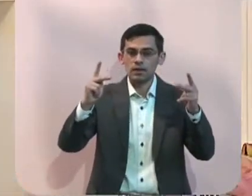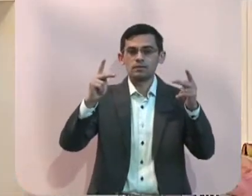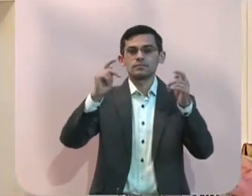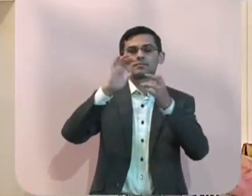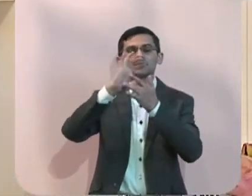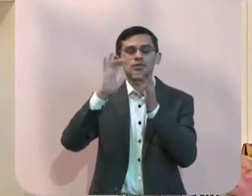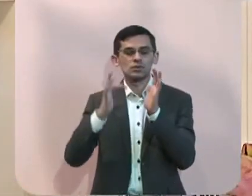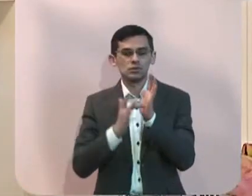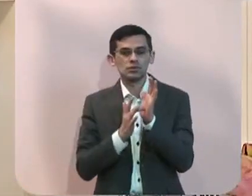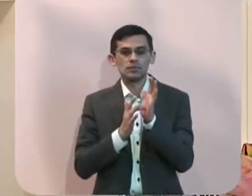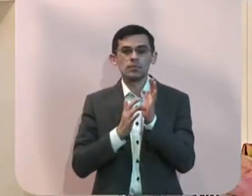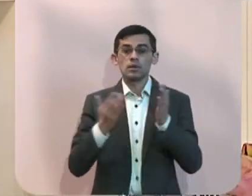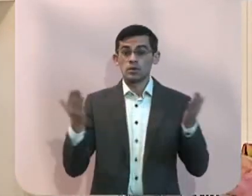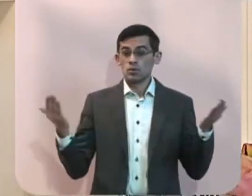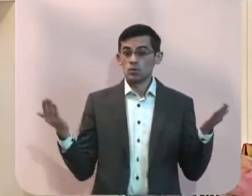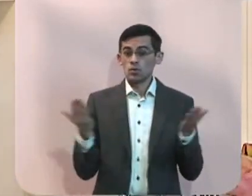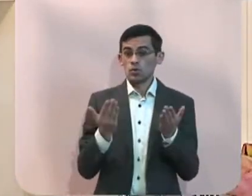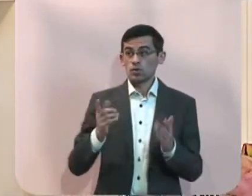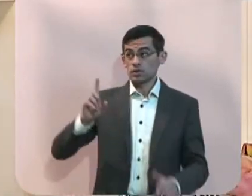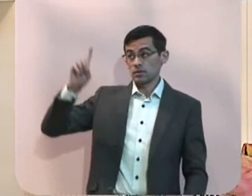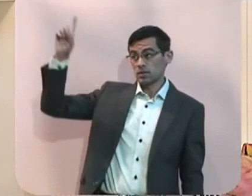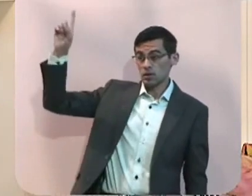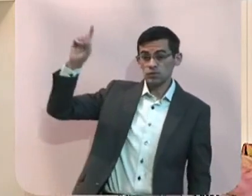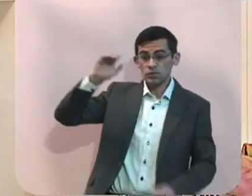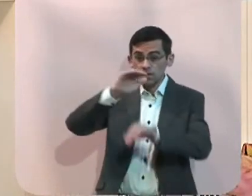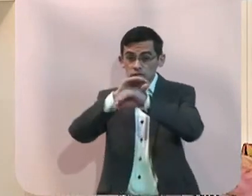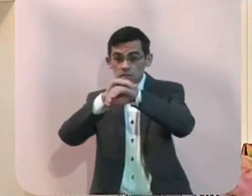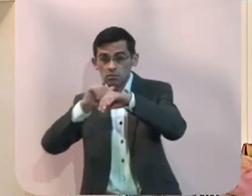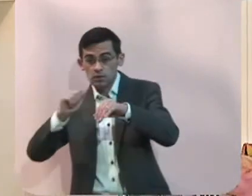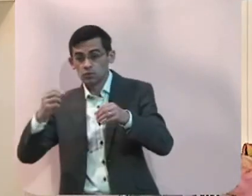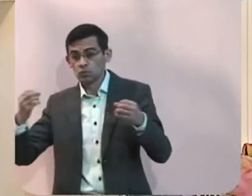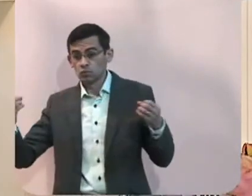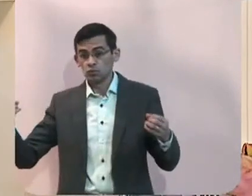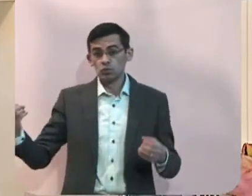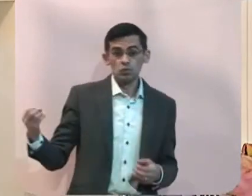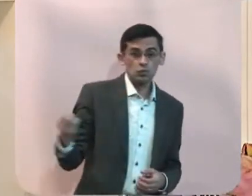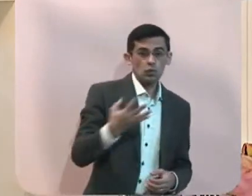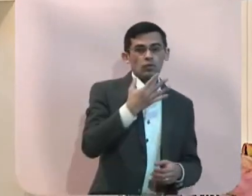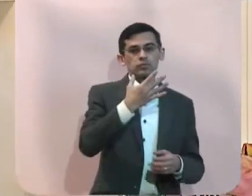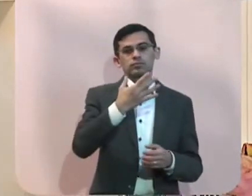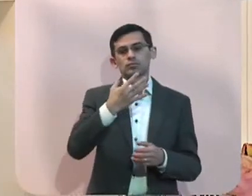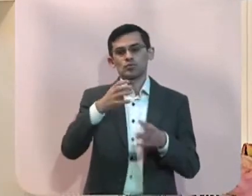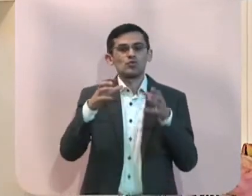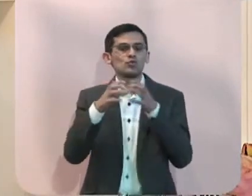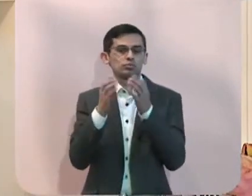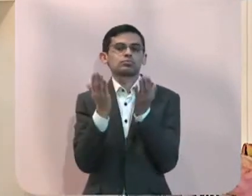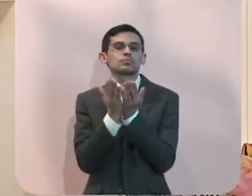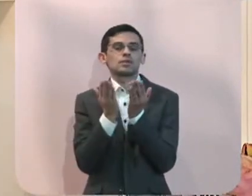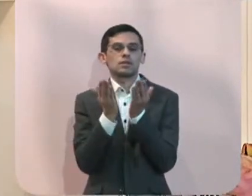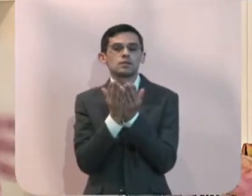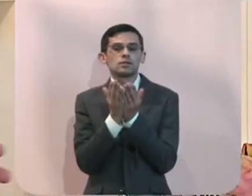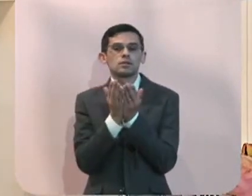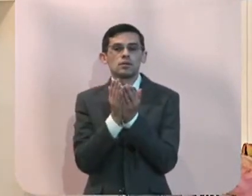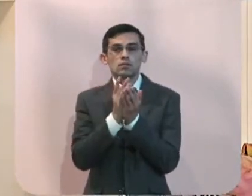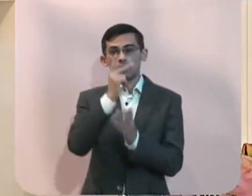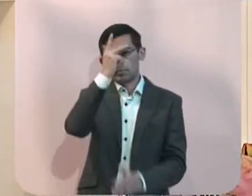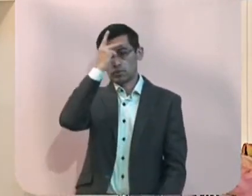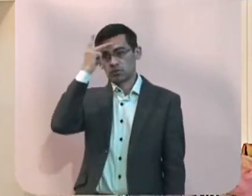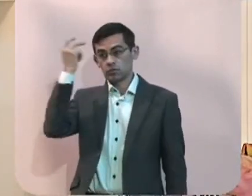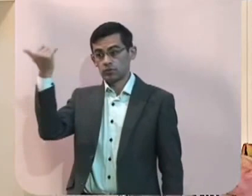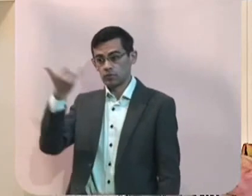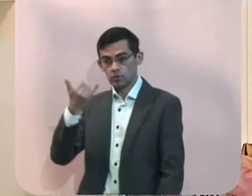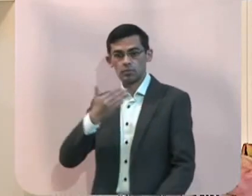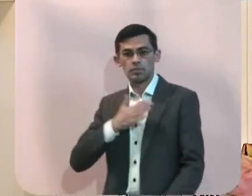Evangelho. E hoje o Senhor está levantando uma nova geração de crentes. Alguém me disse essa